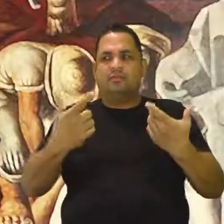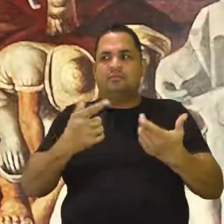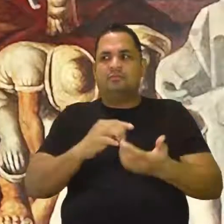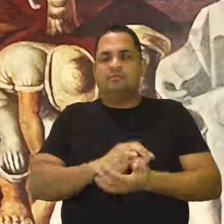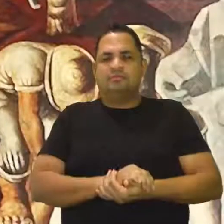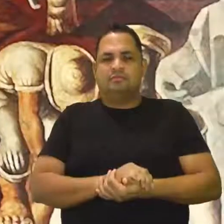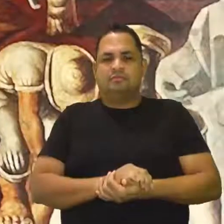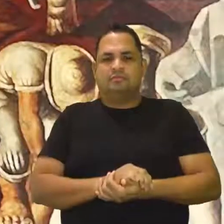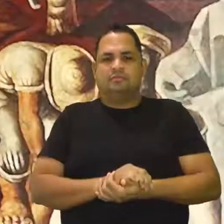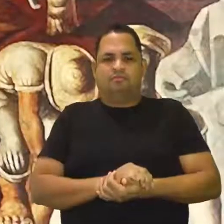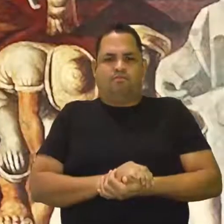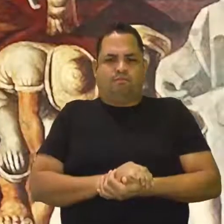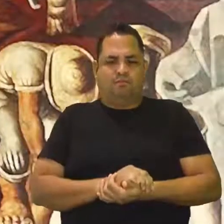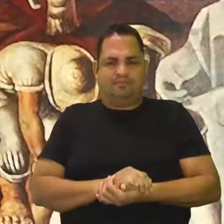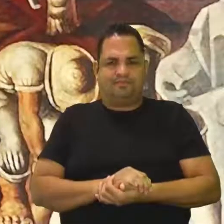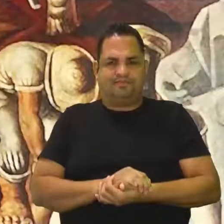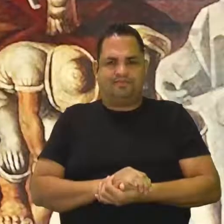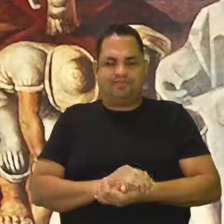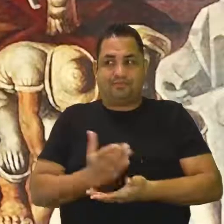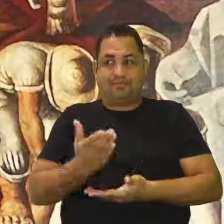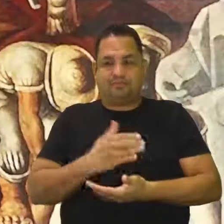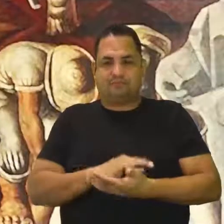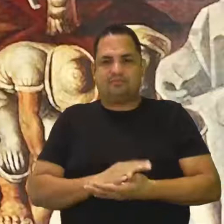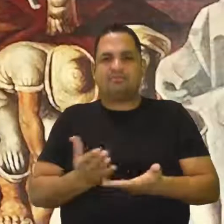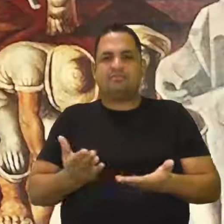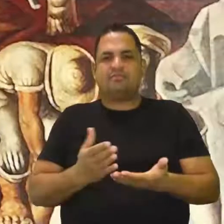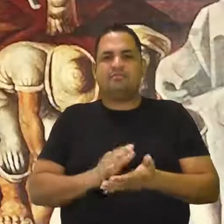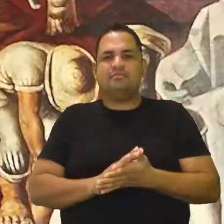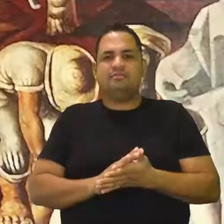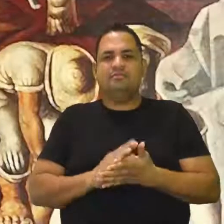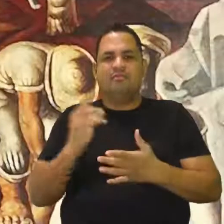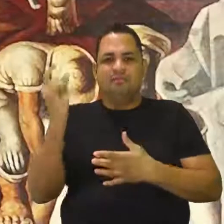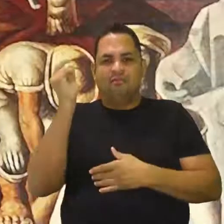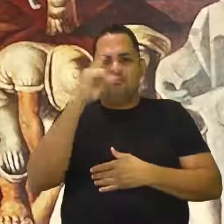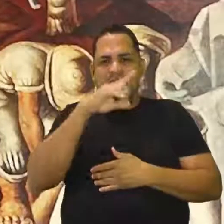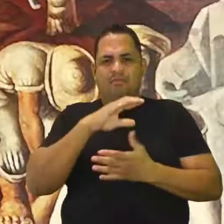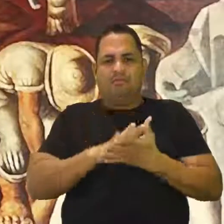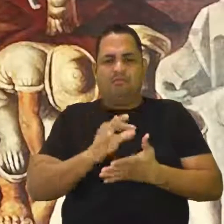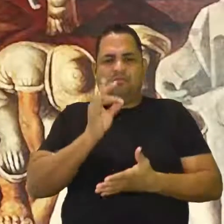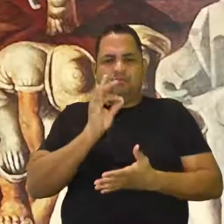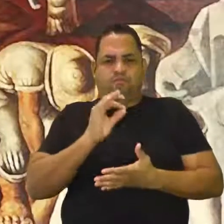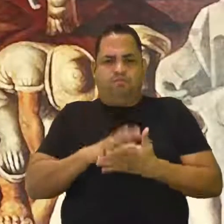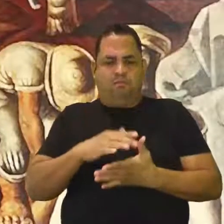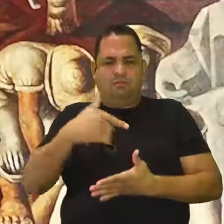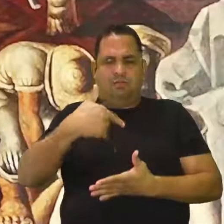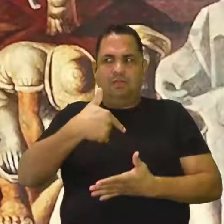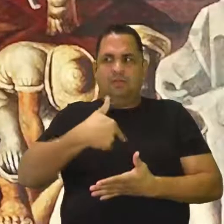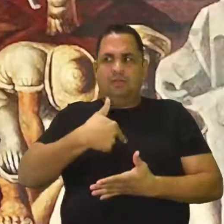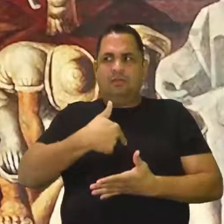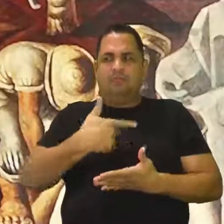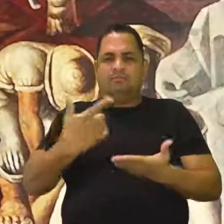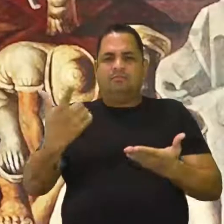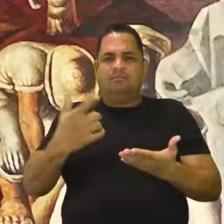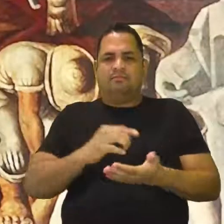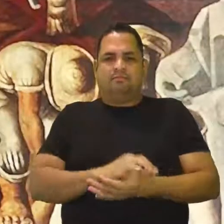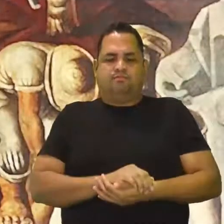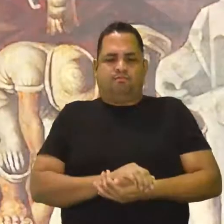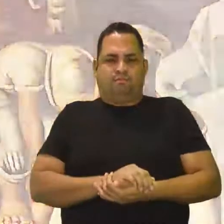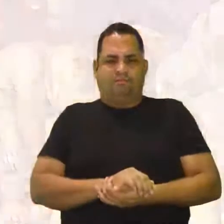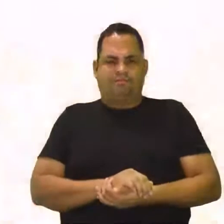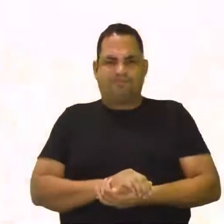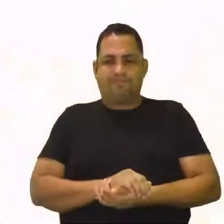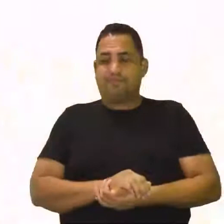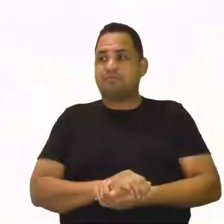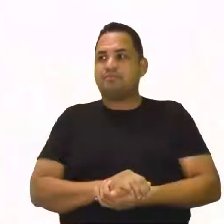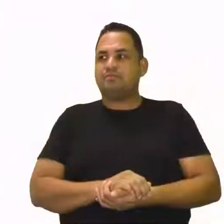em 1930, com essa dificuldade dos cafeicultores, Getúlio Vargas dá um golpe. Olhem na tela de